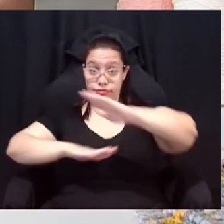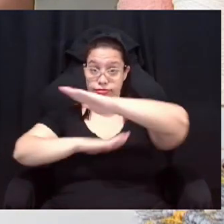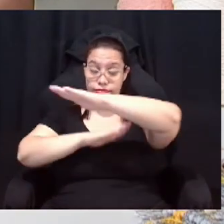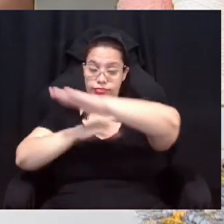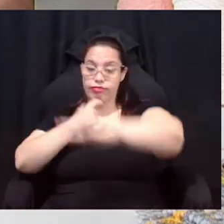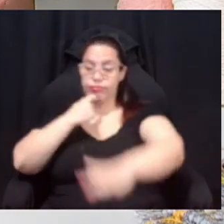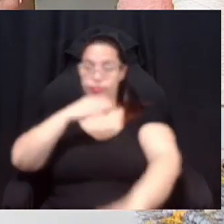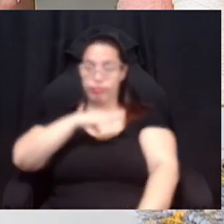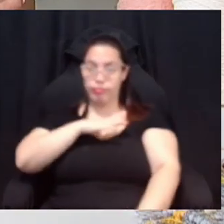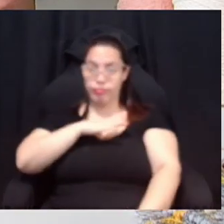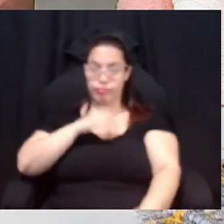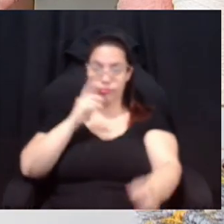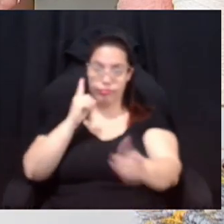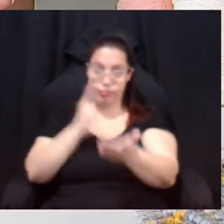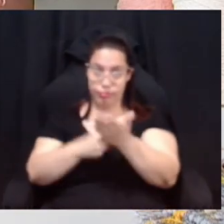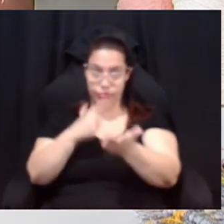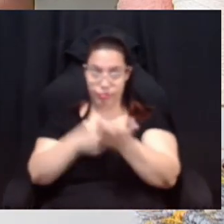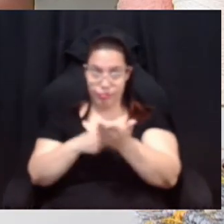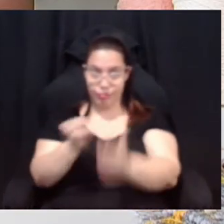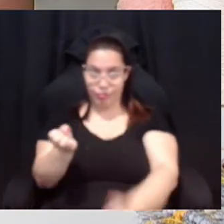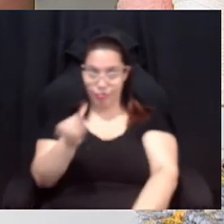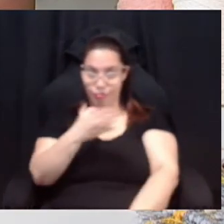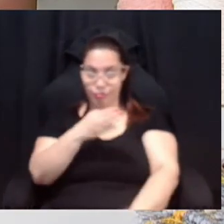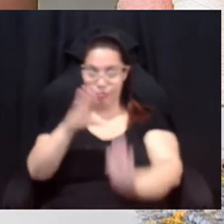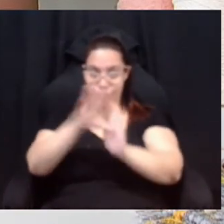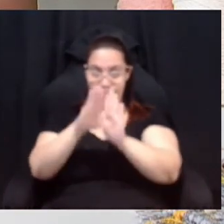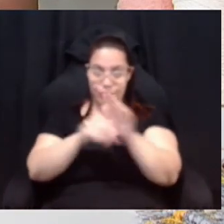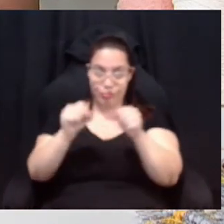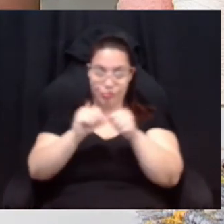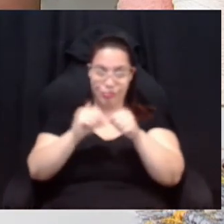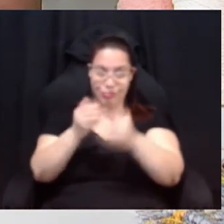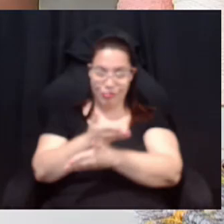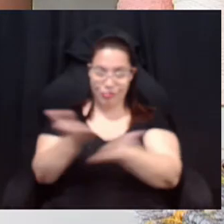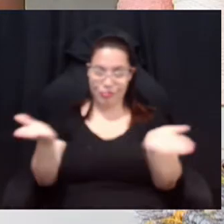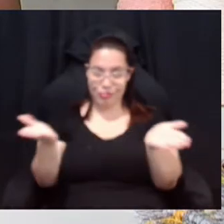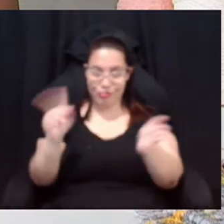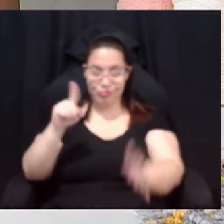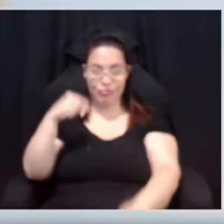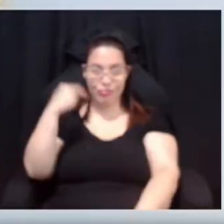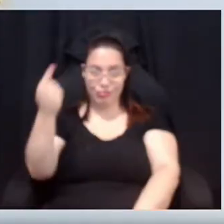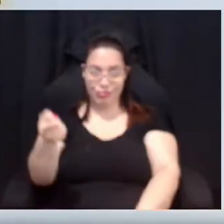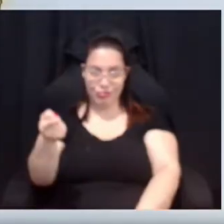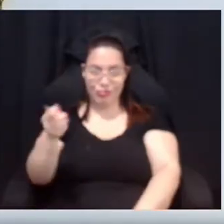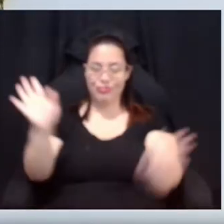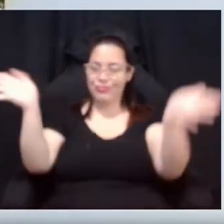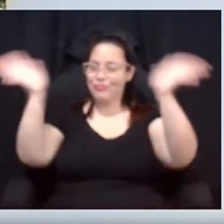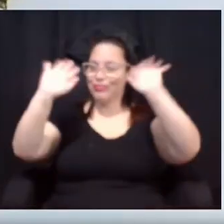sempre um episódio inédito do programa Faça Você Mesmo. Até o próximo!